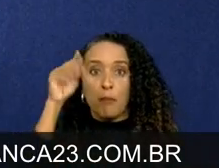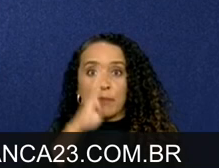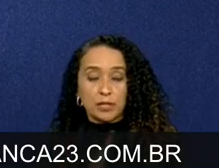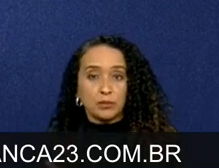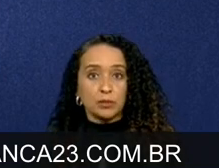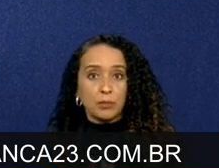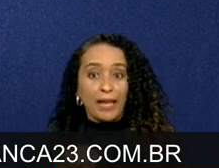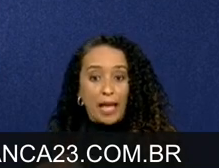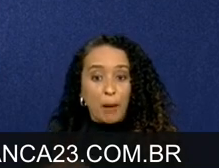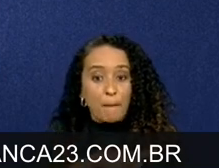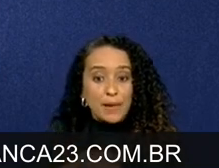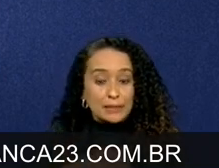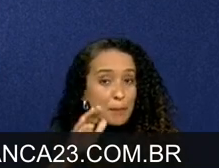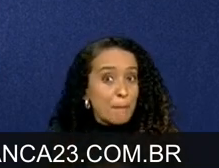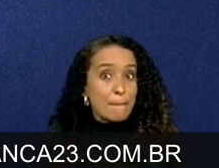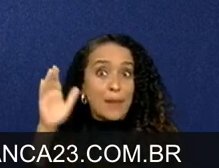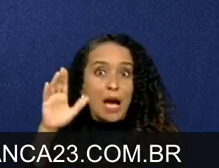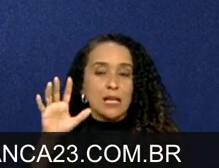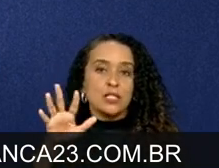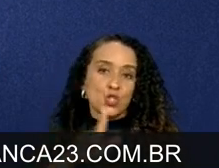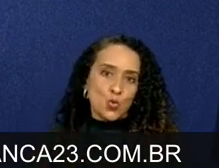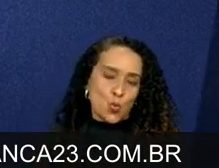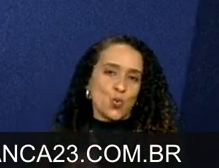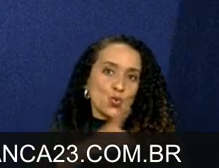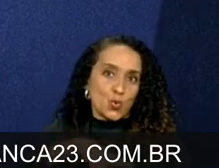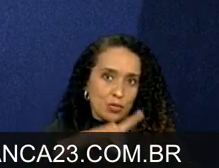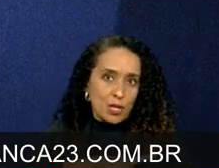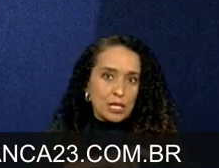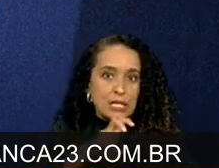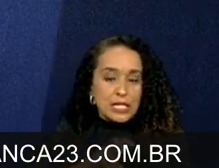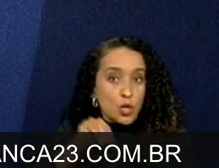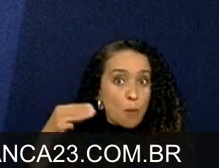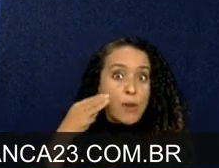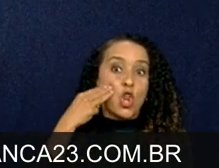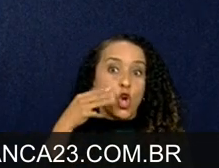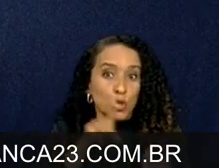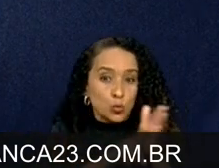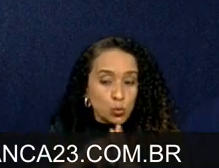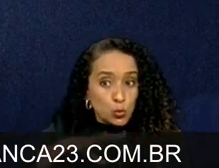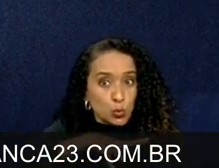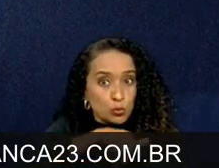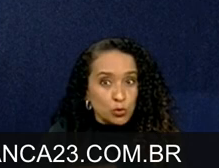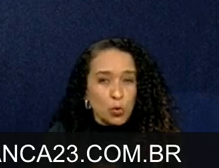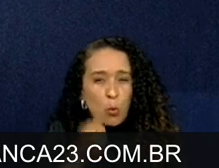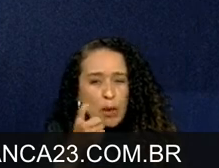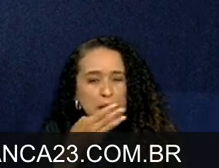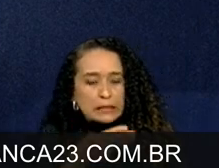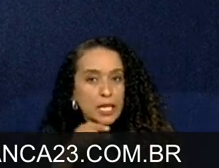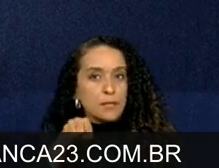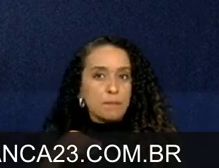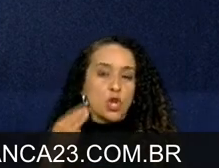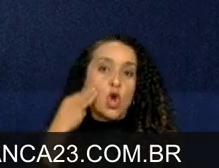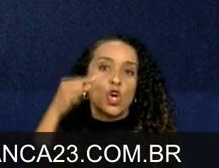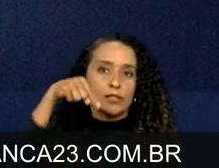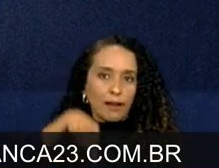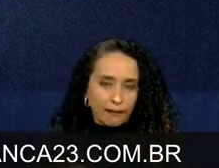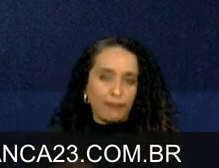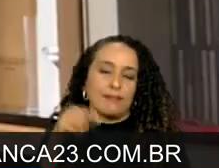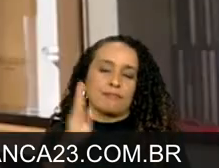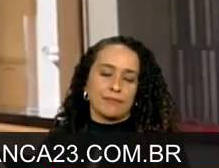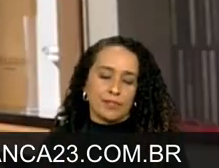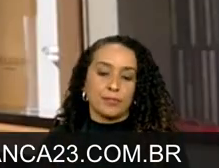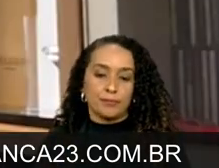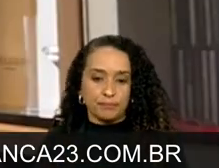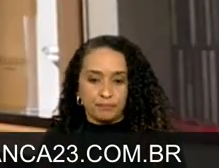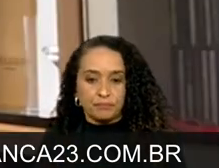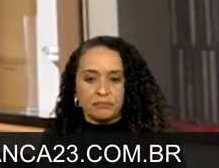também é o país que tem mais casos de dengue. Dos 5 milhões de diagnósticos em todo o mundo, quase 3 milhões foram registrados no país.